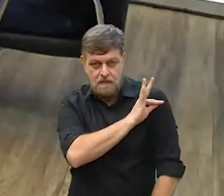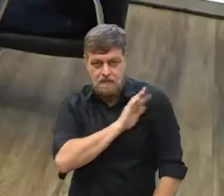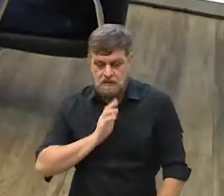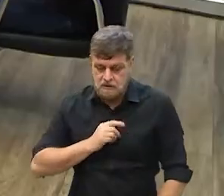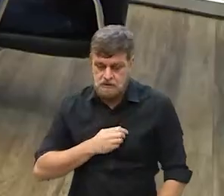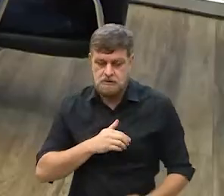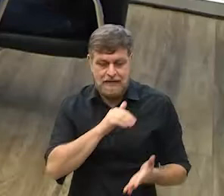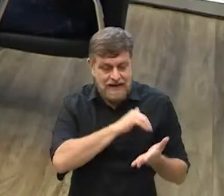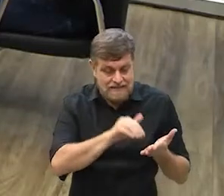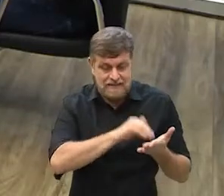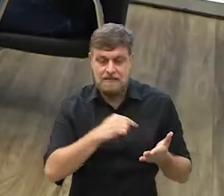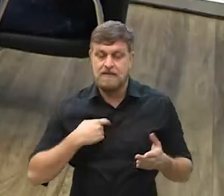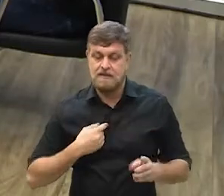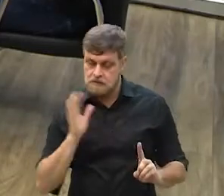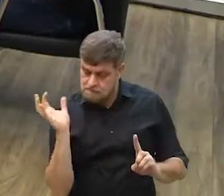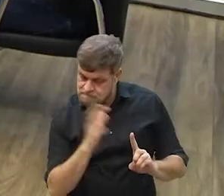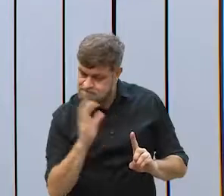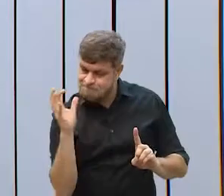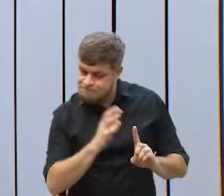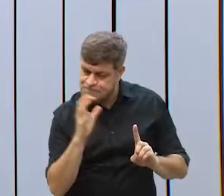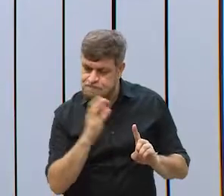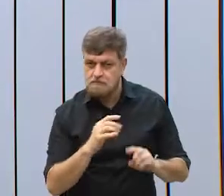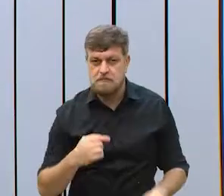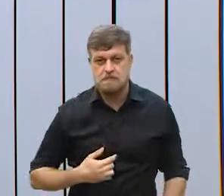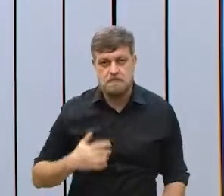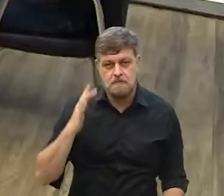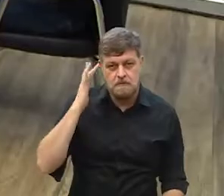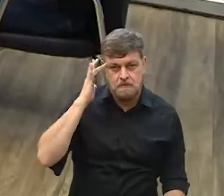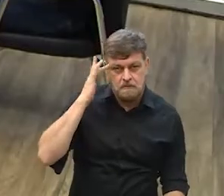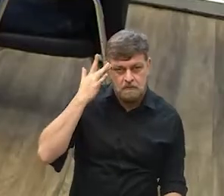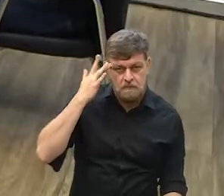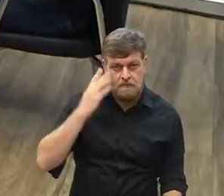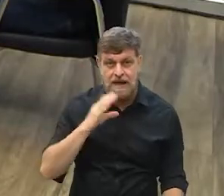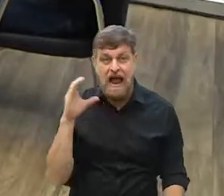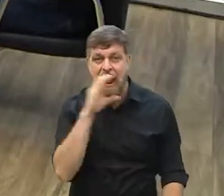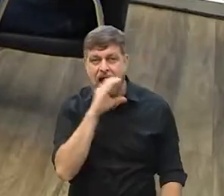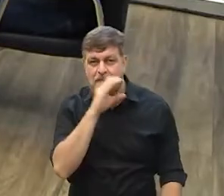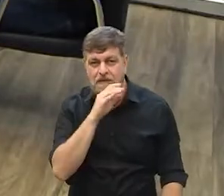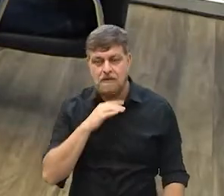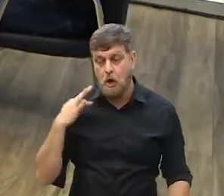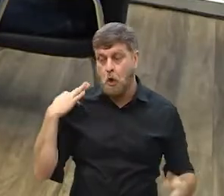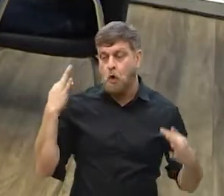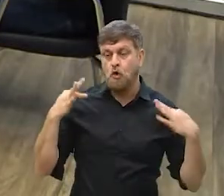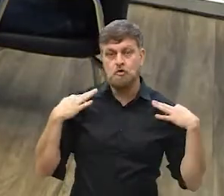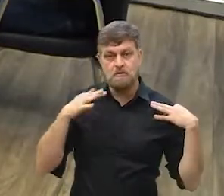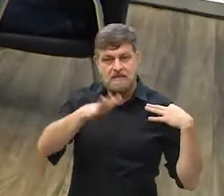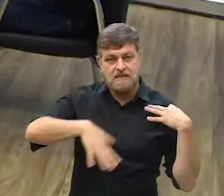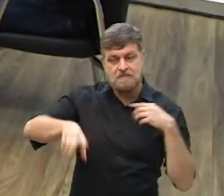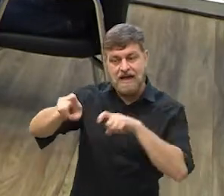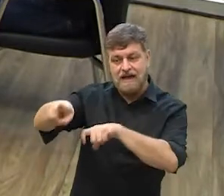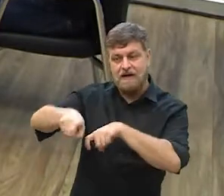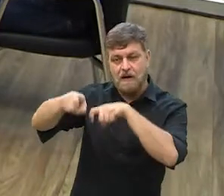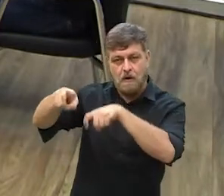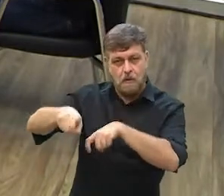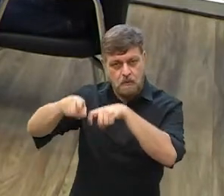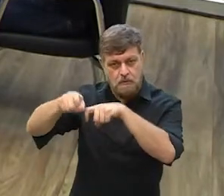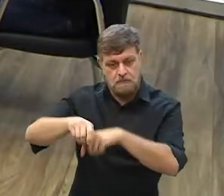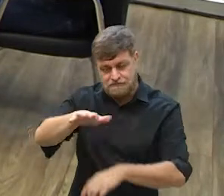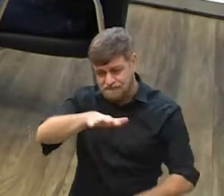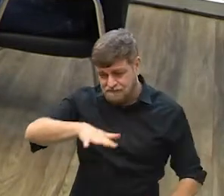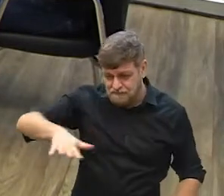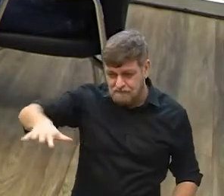as secretarias. Sim. Tá? Então, eu acho essa isso. linha, Gabriel, rapidamente, o turismo rural. Turismo rural, que é uma